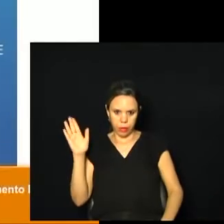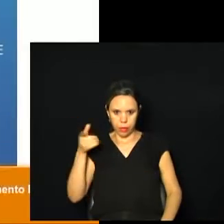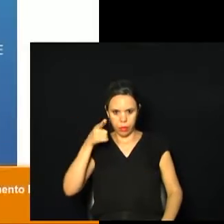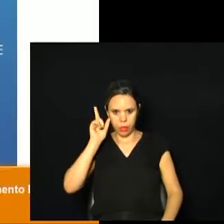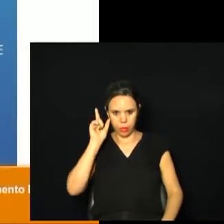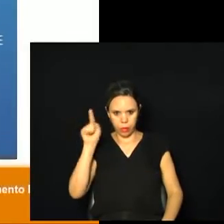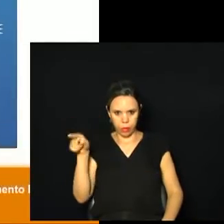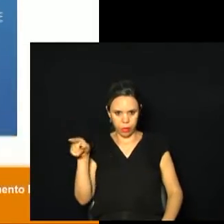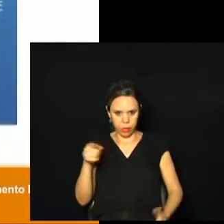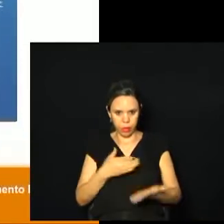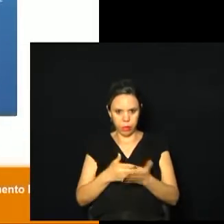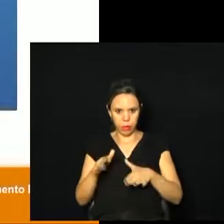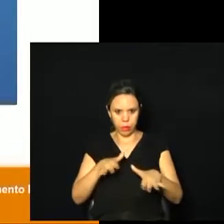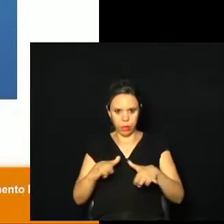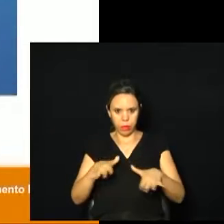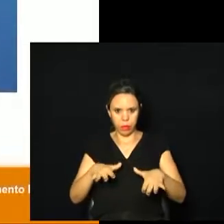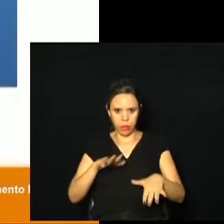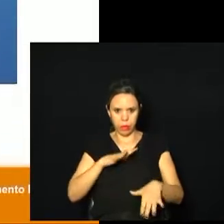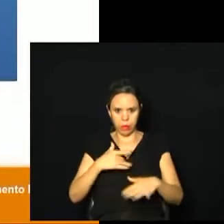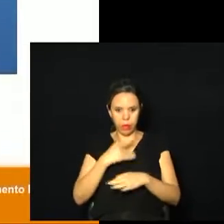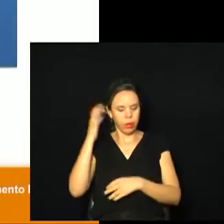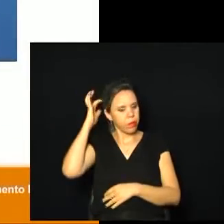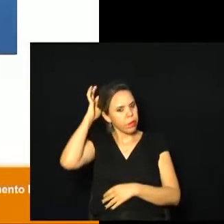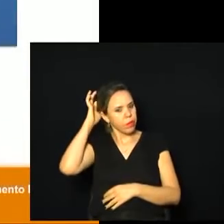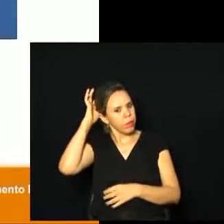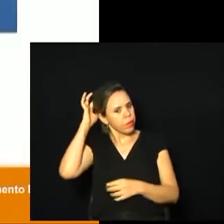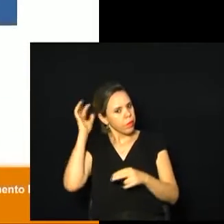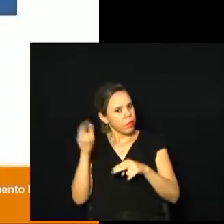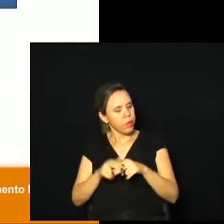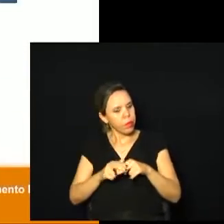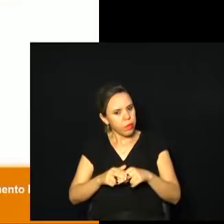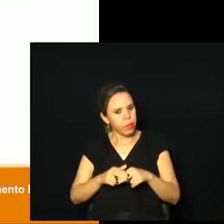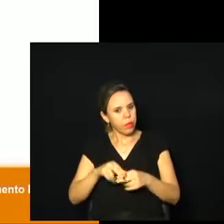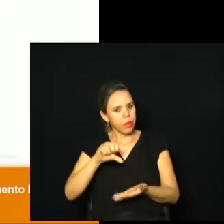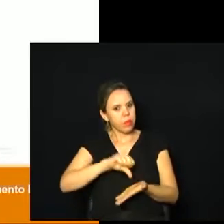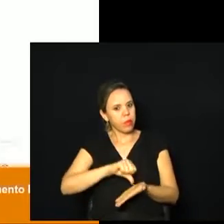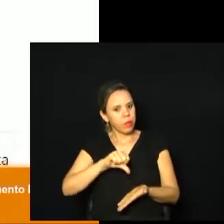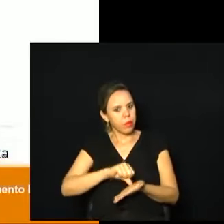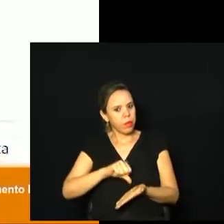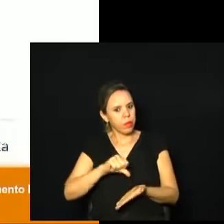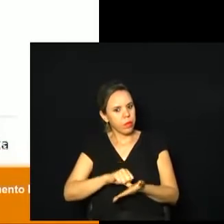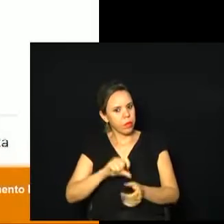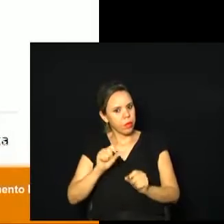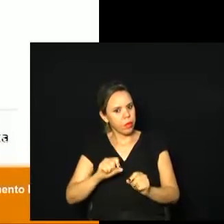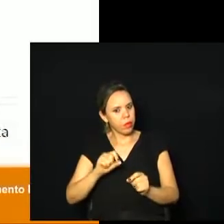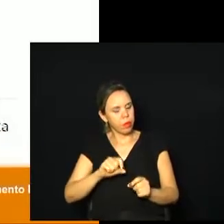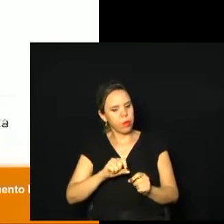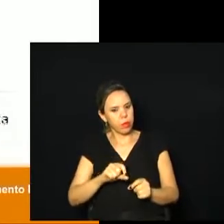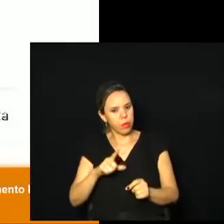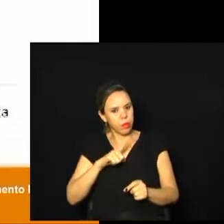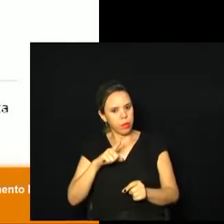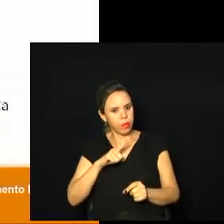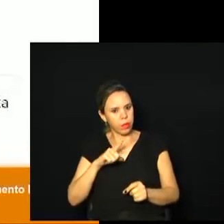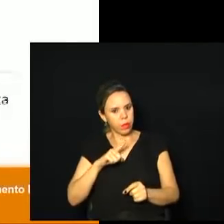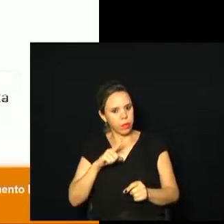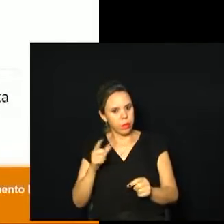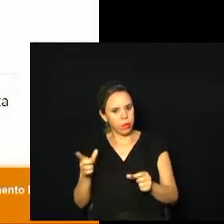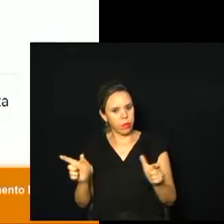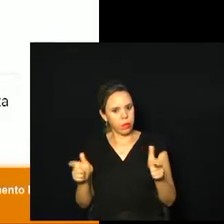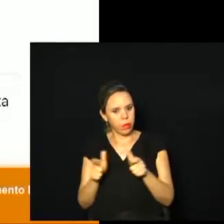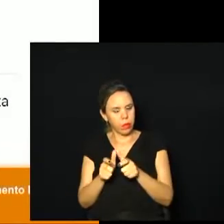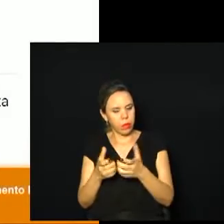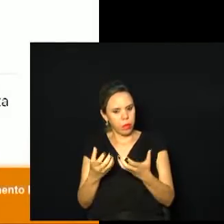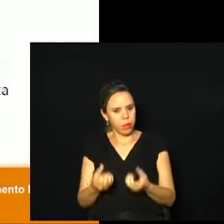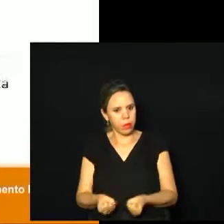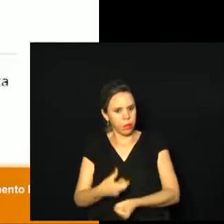ontem a gente começou um movimento aqui na cidade por conta de uma região que ela tem tido aí uma baixa